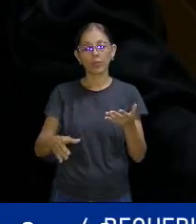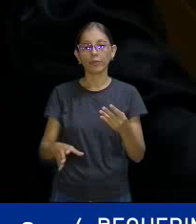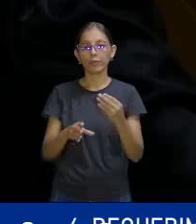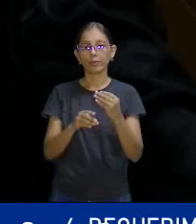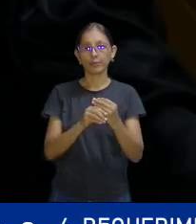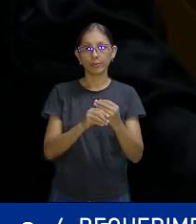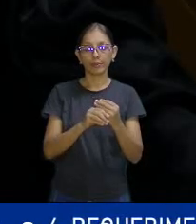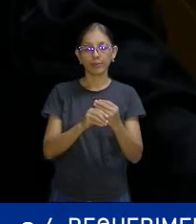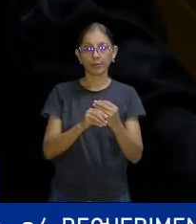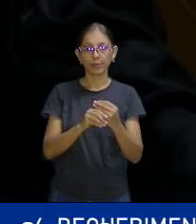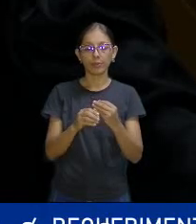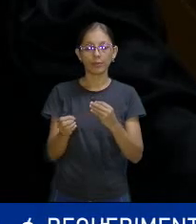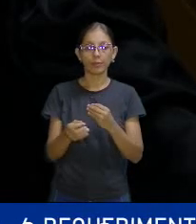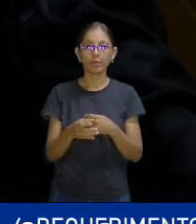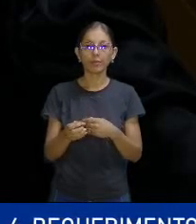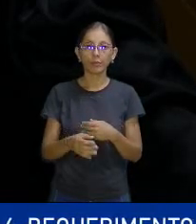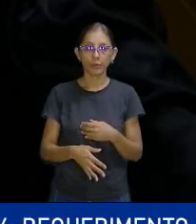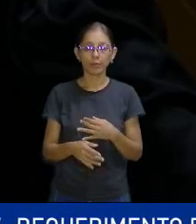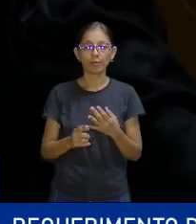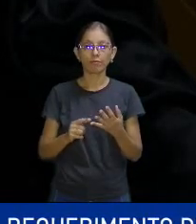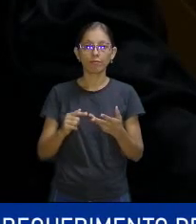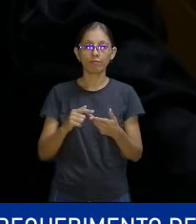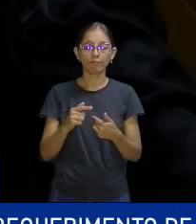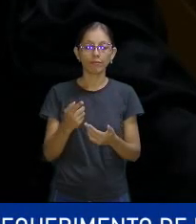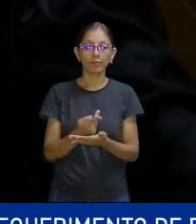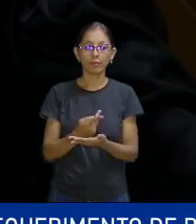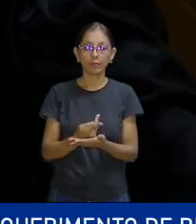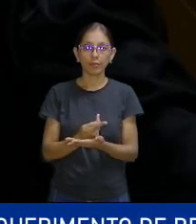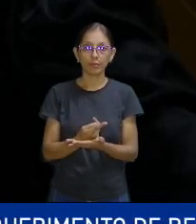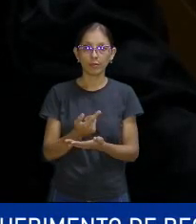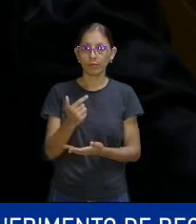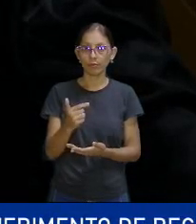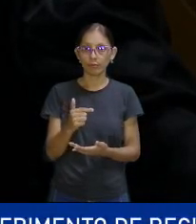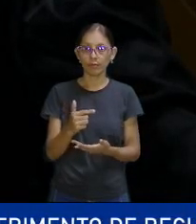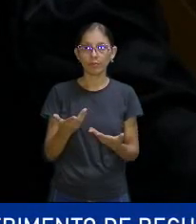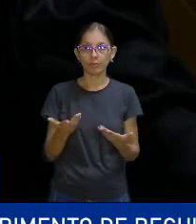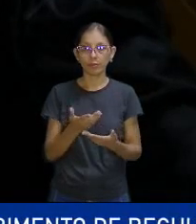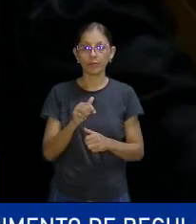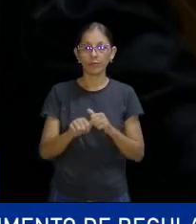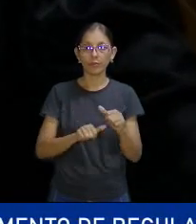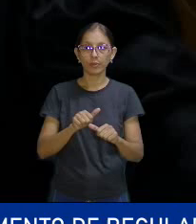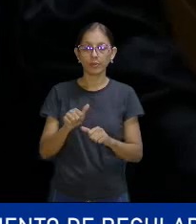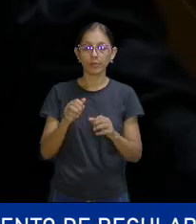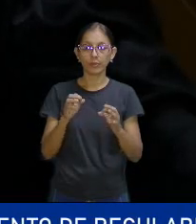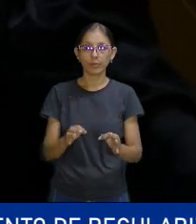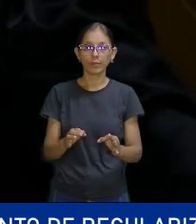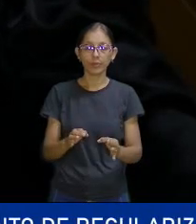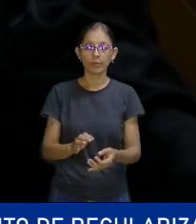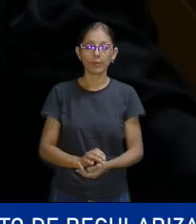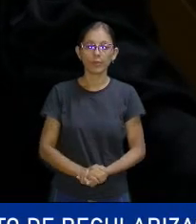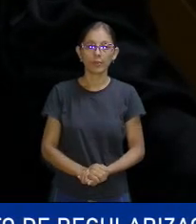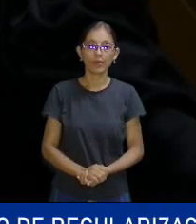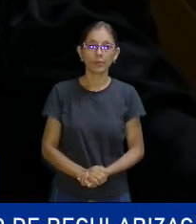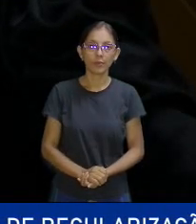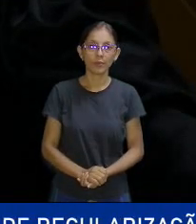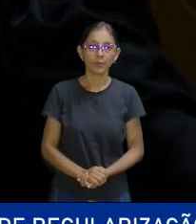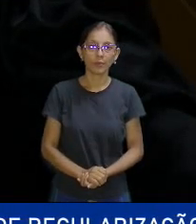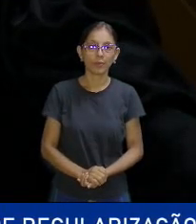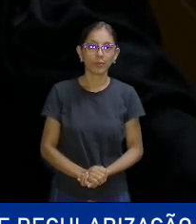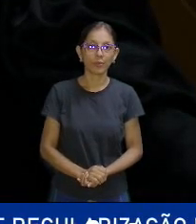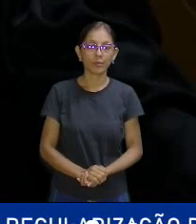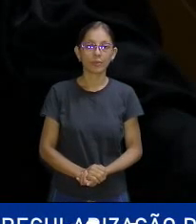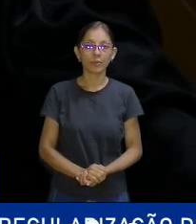não subsistindo mais falhas que impeçam o exame das contas ou justifiquem a manutenção da omissão.